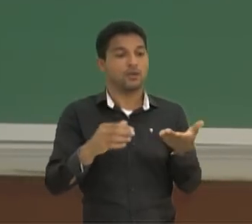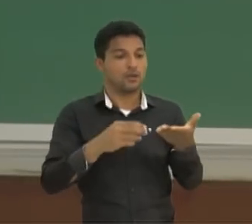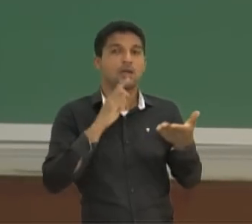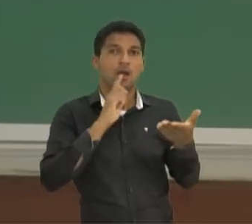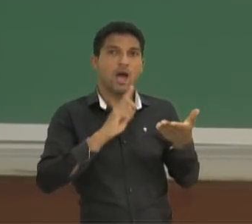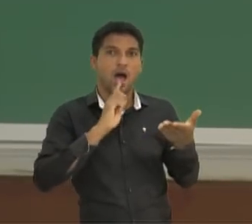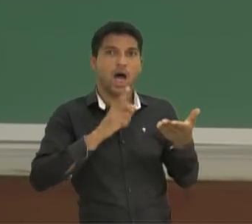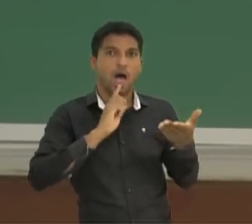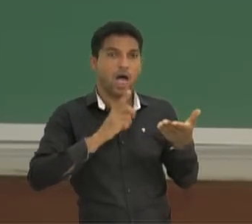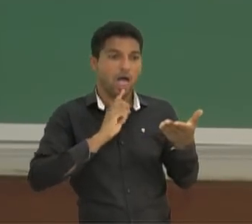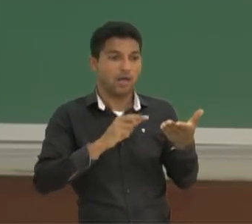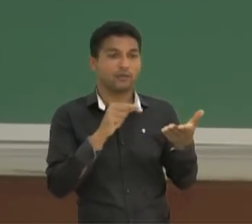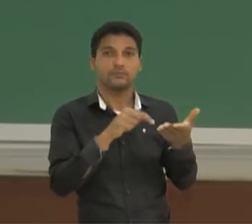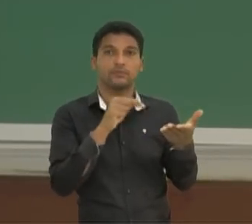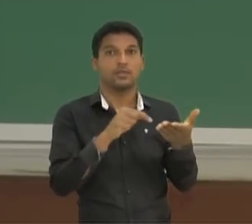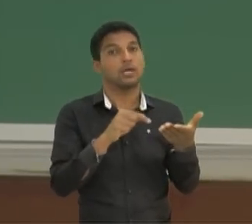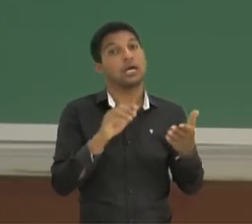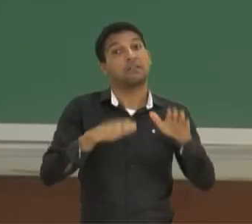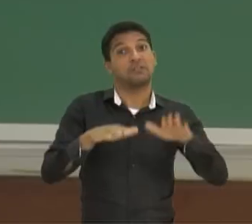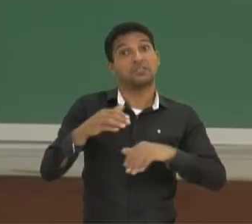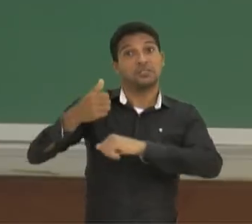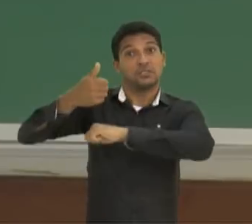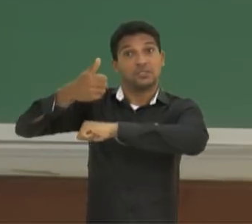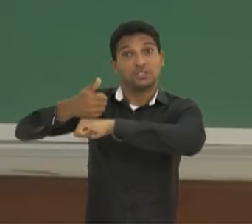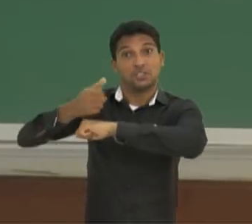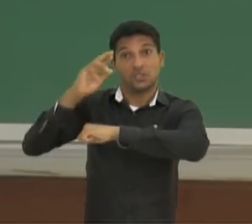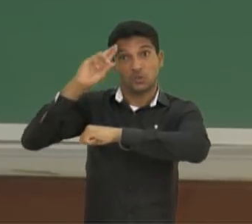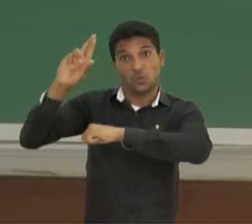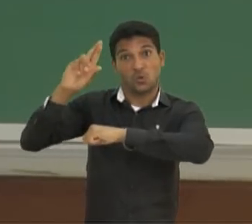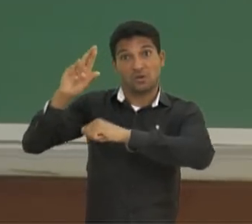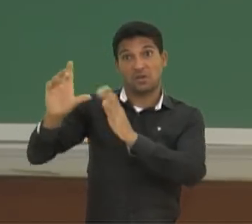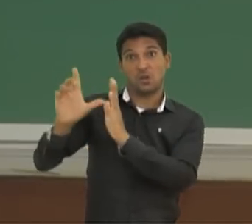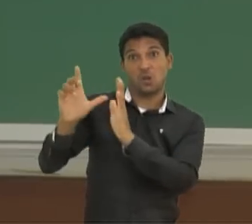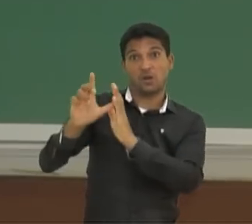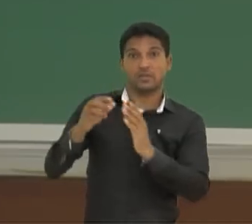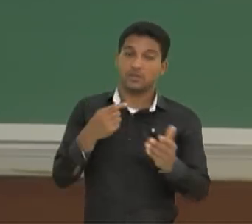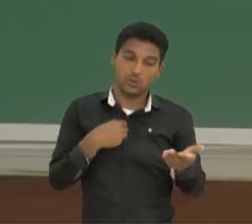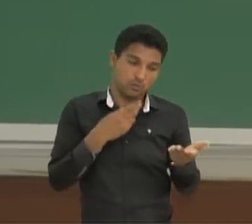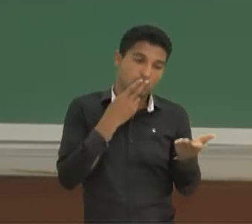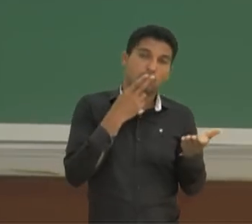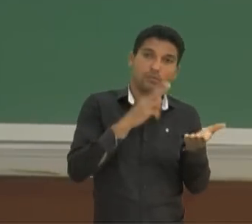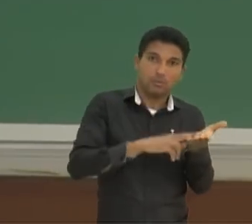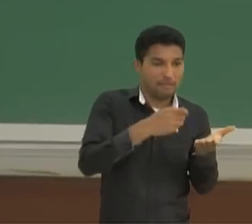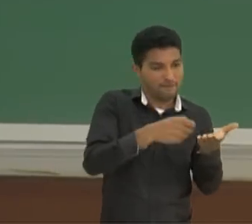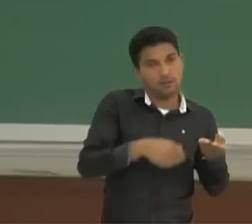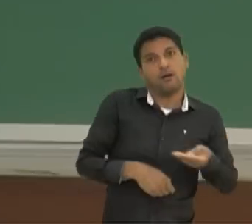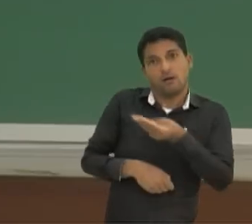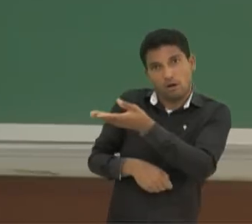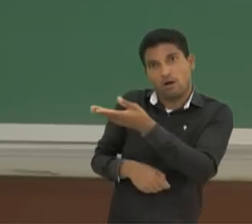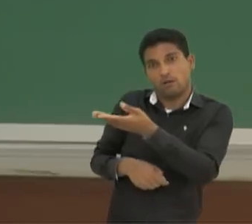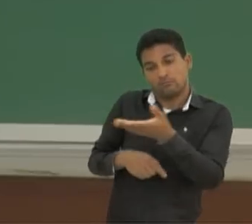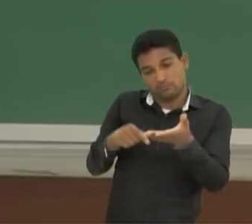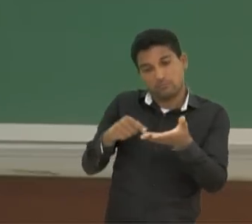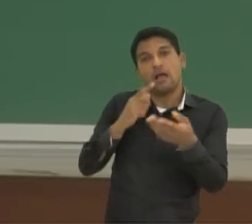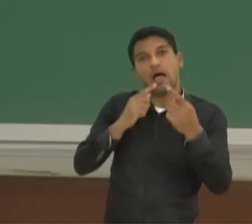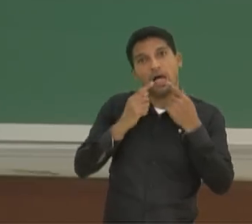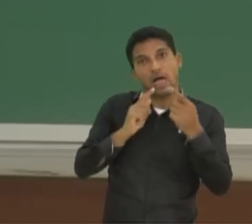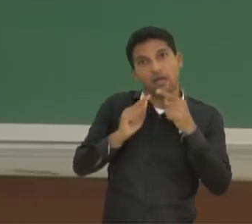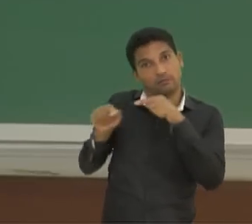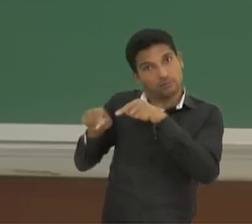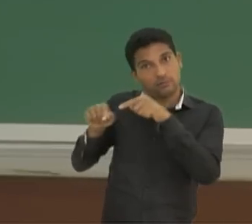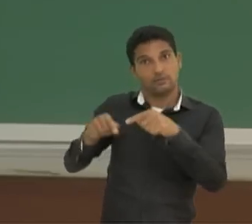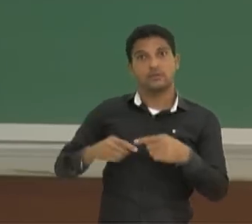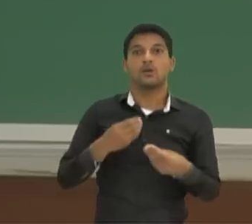a alguém, né, a um diretor de alguma loja, gerente de alguma loja, diretor de alguma empresa, de algum departamento, coordenador,